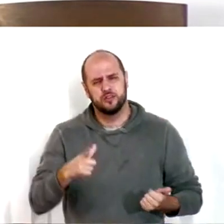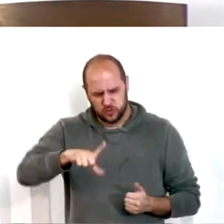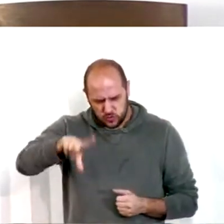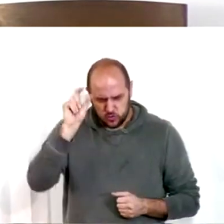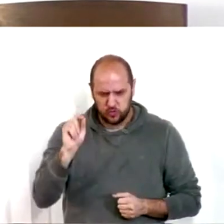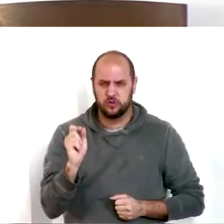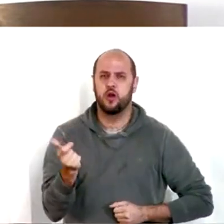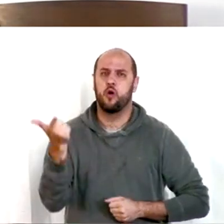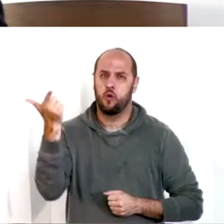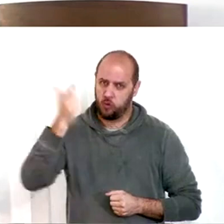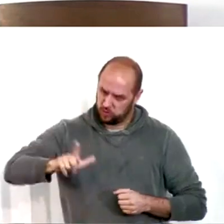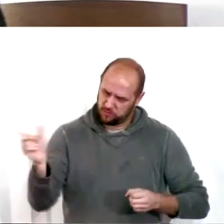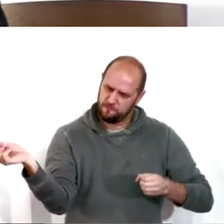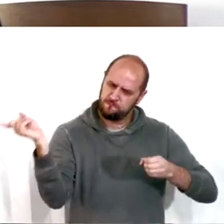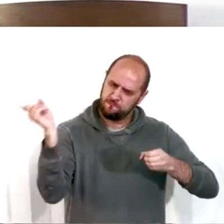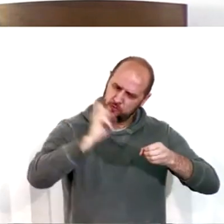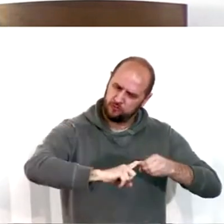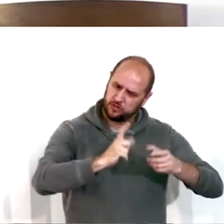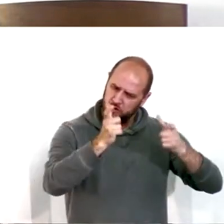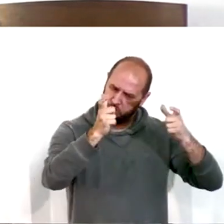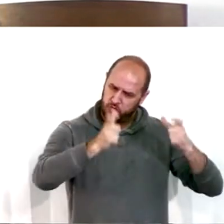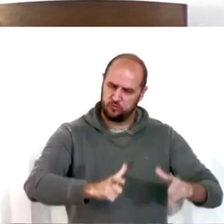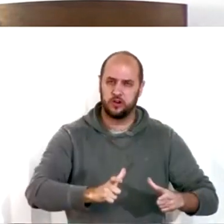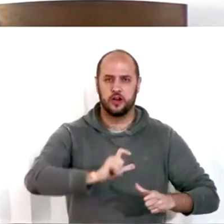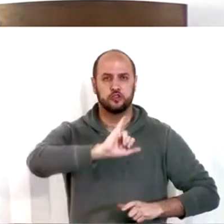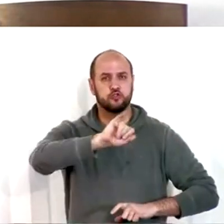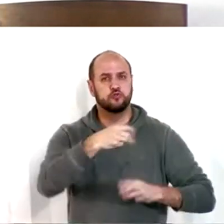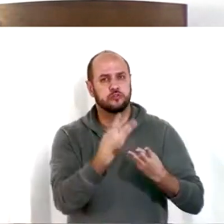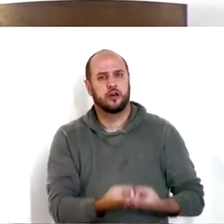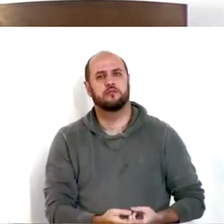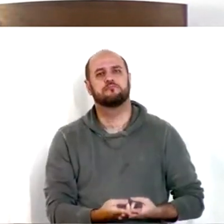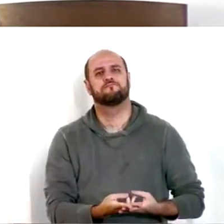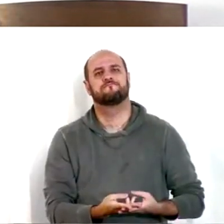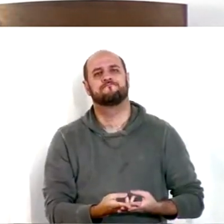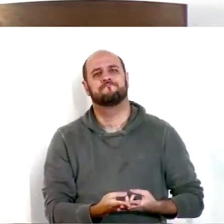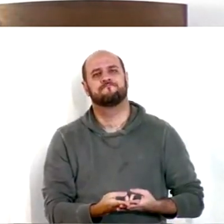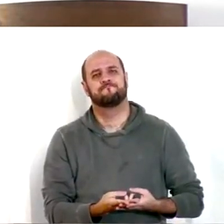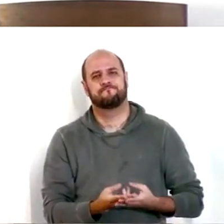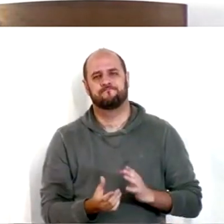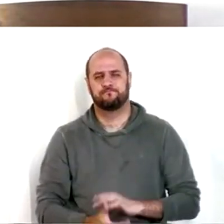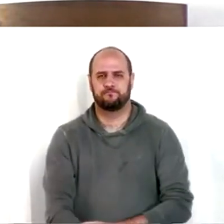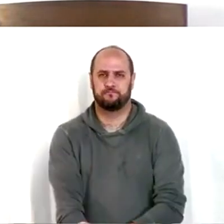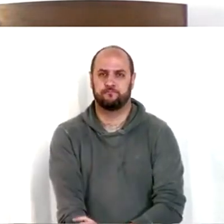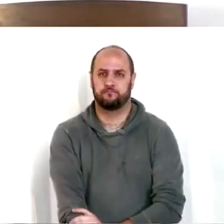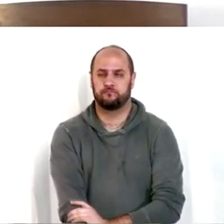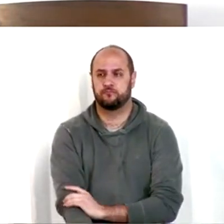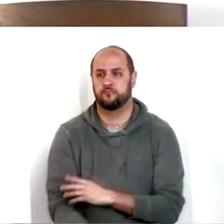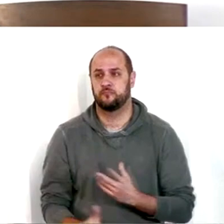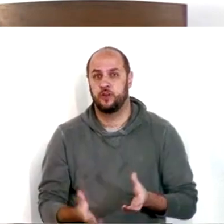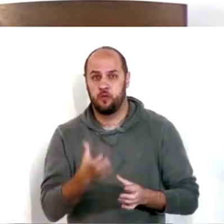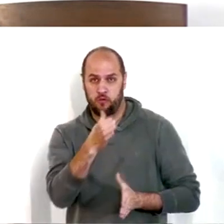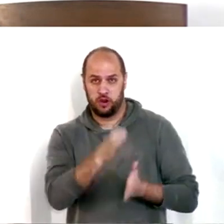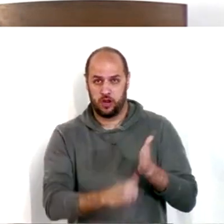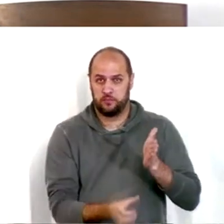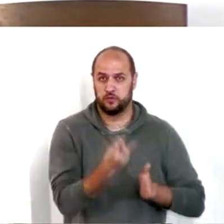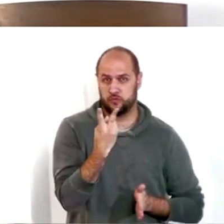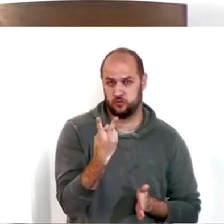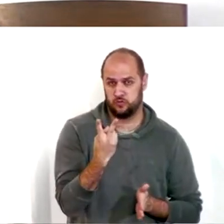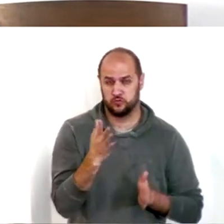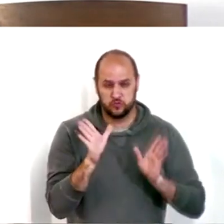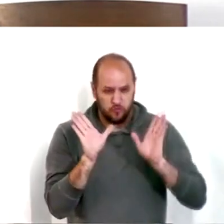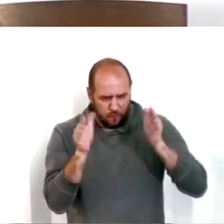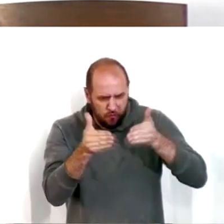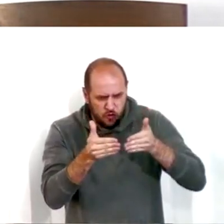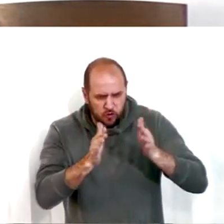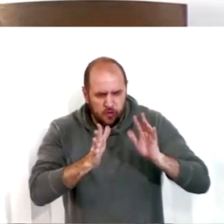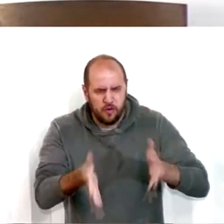de retornar à terra de Judá, a Belém de Judá. O capítulo 2 está com